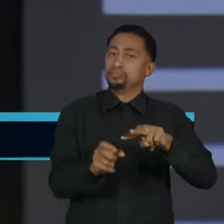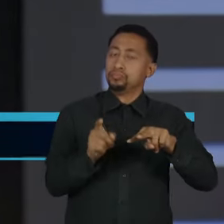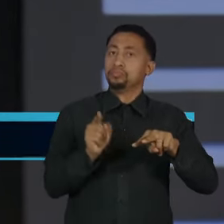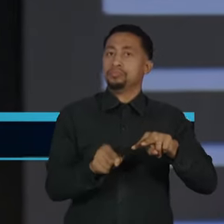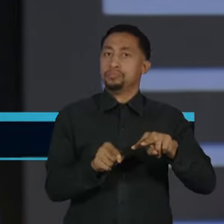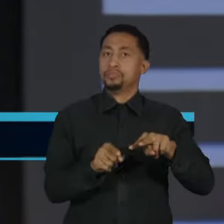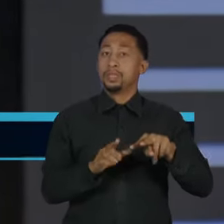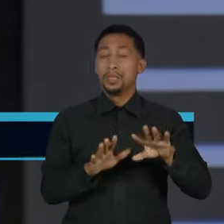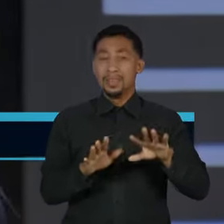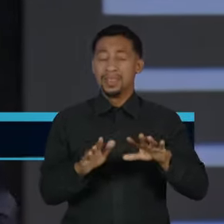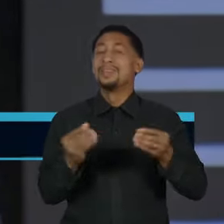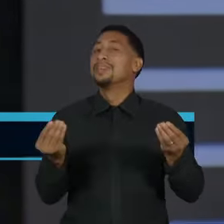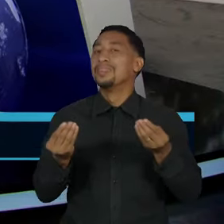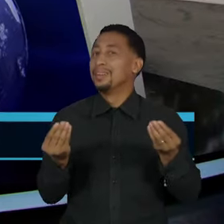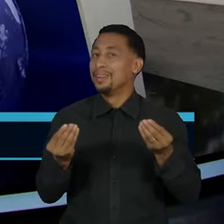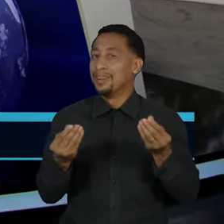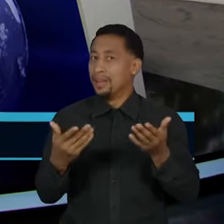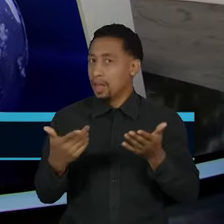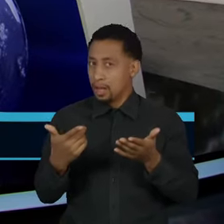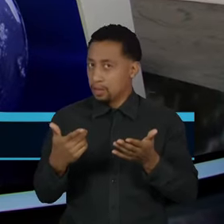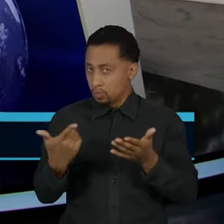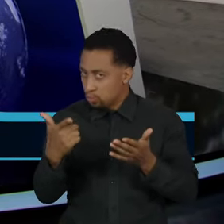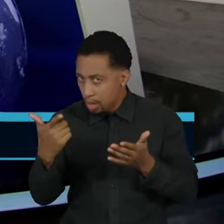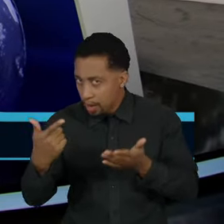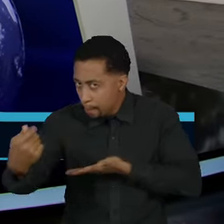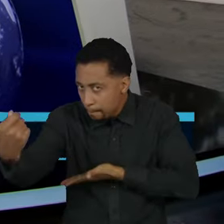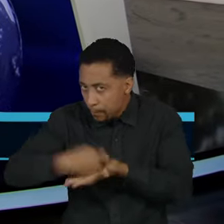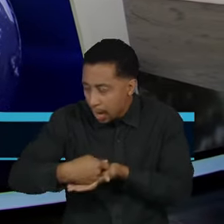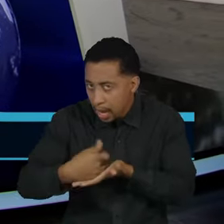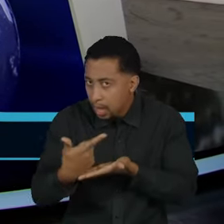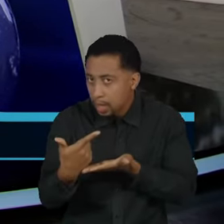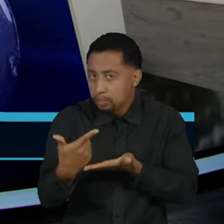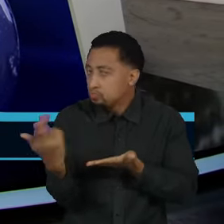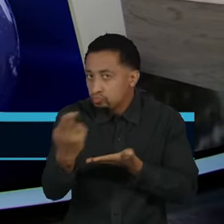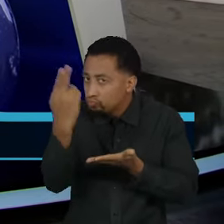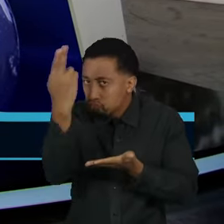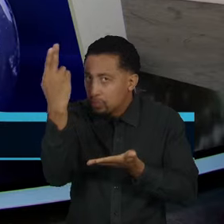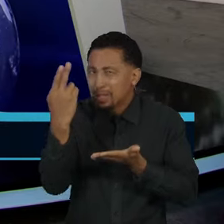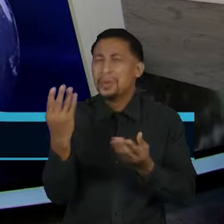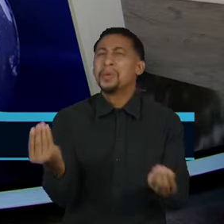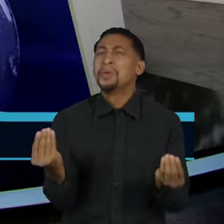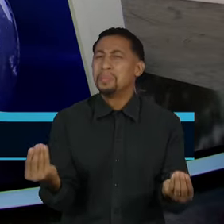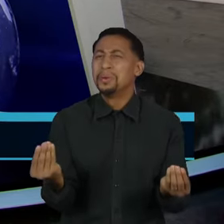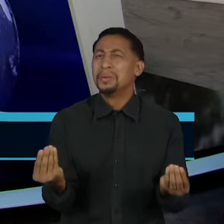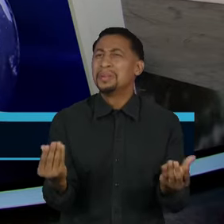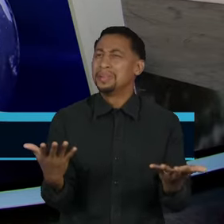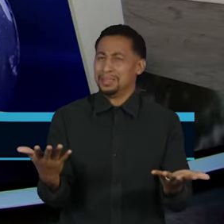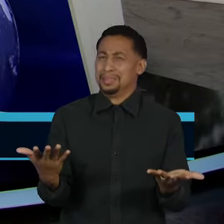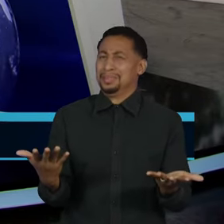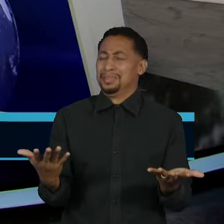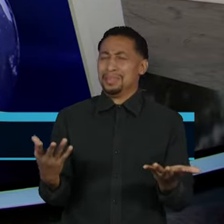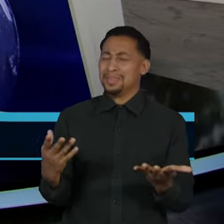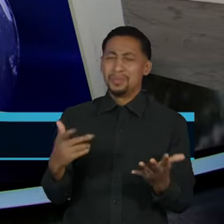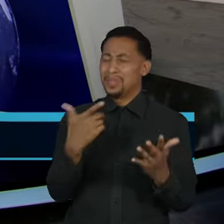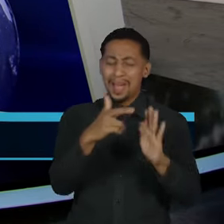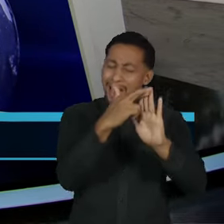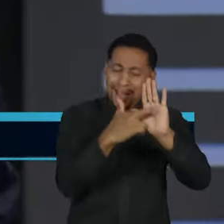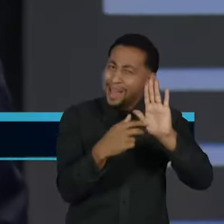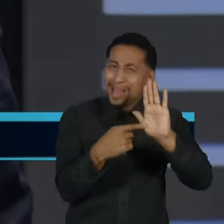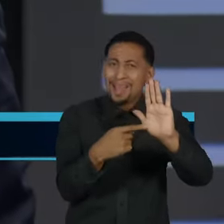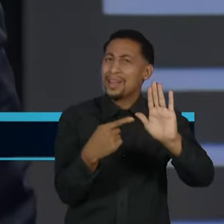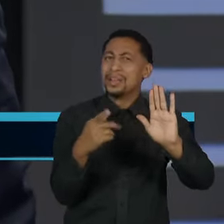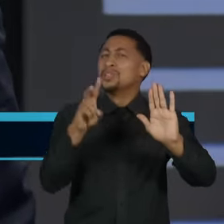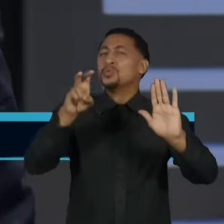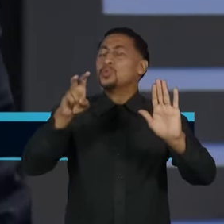crime inafiançável, se você pegar na lista que o Código Penal nos coloca isso, nenhum deles é vinculado à atuação parlamentar. Ninguém